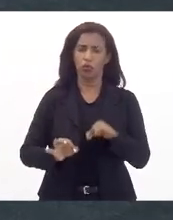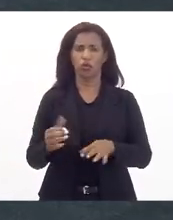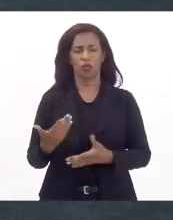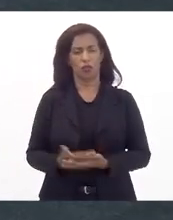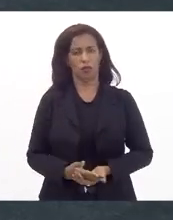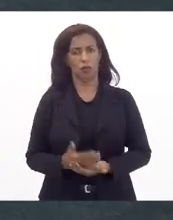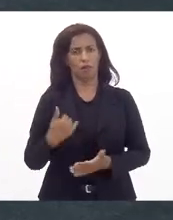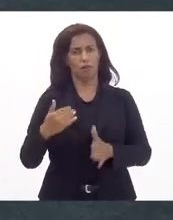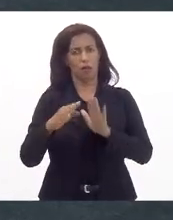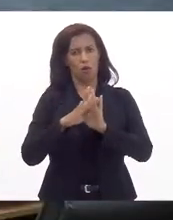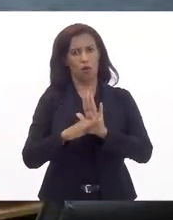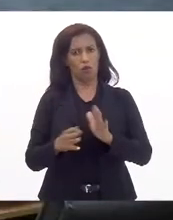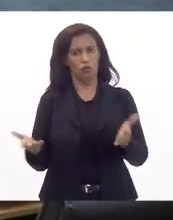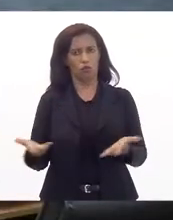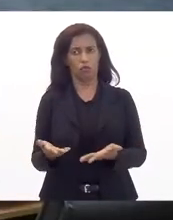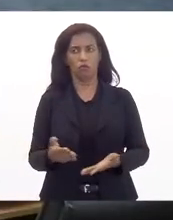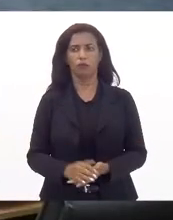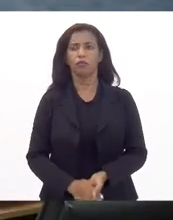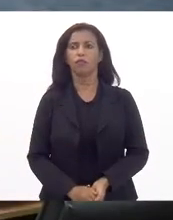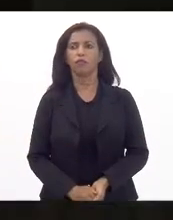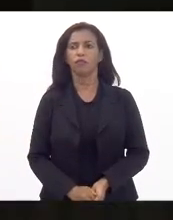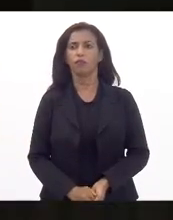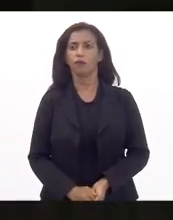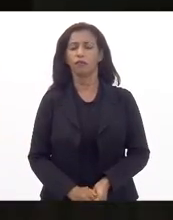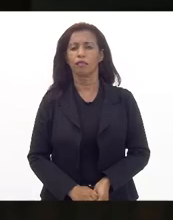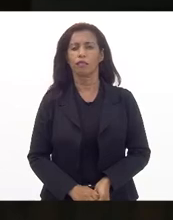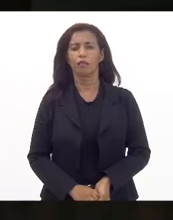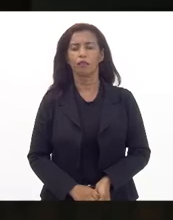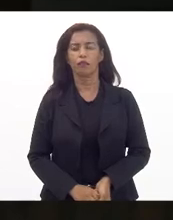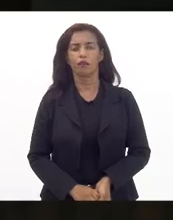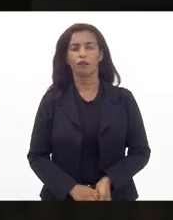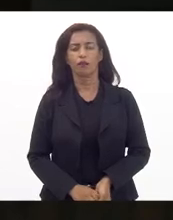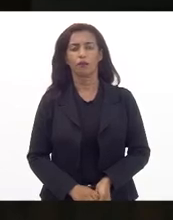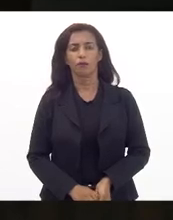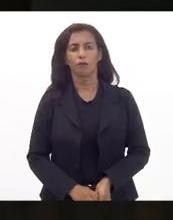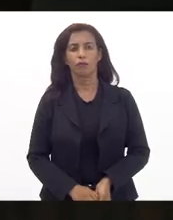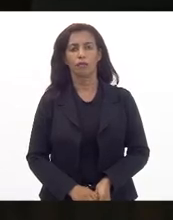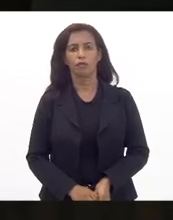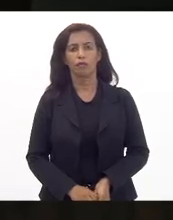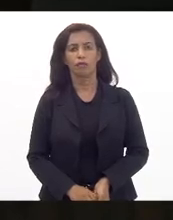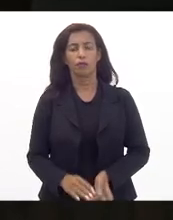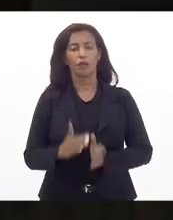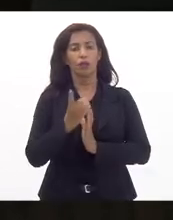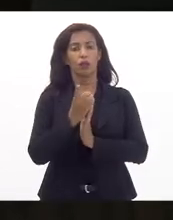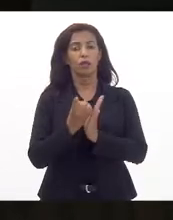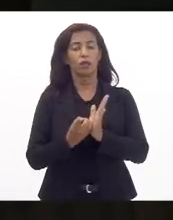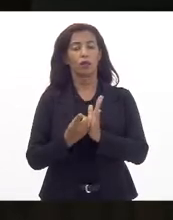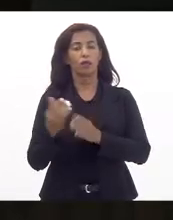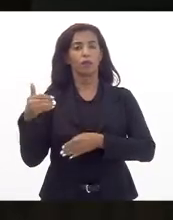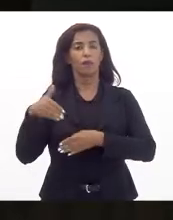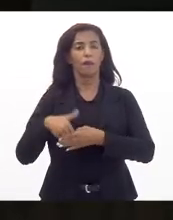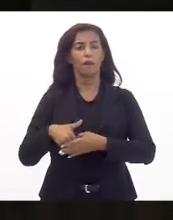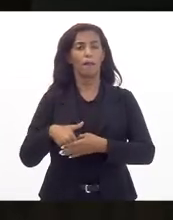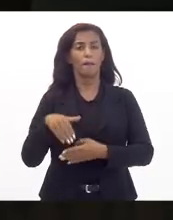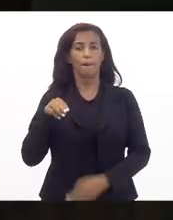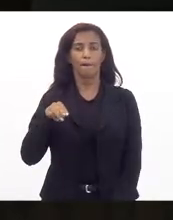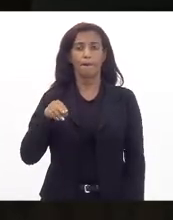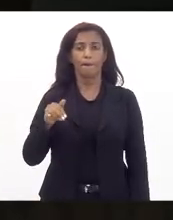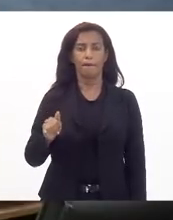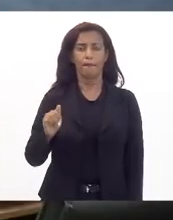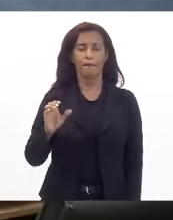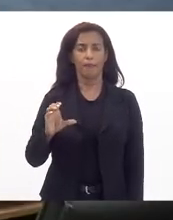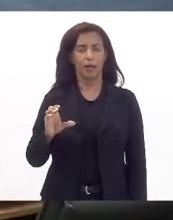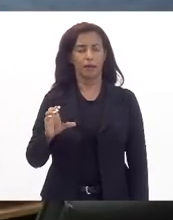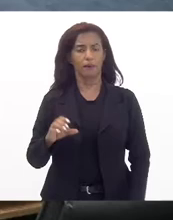registrado aqui essa questão de óleo para você nesse Obrigado deve estar do Bruno deve para declaração de voto deputado Carlos